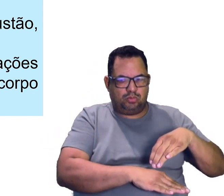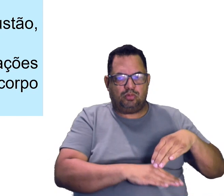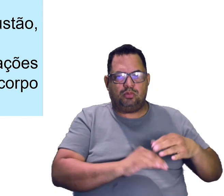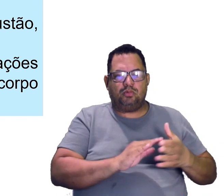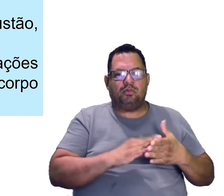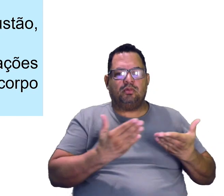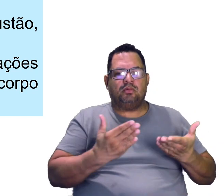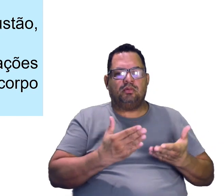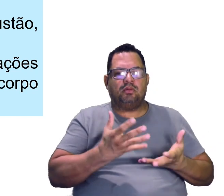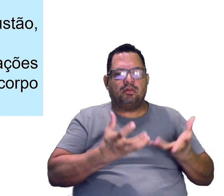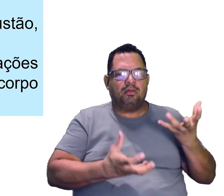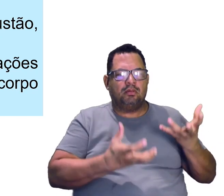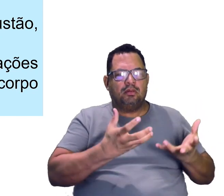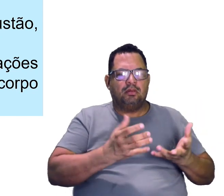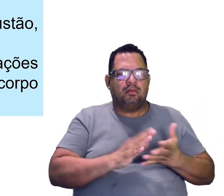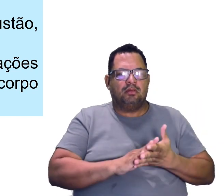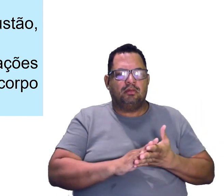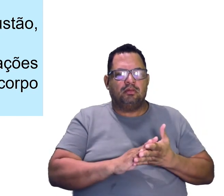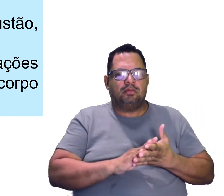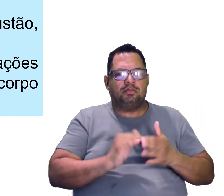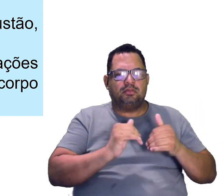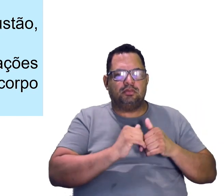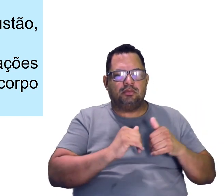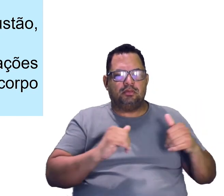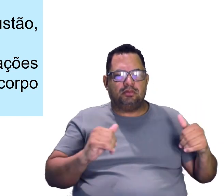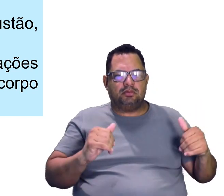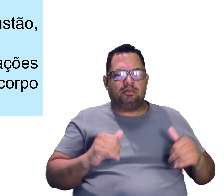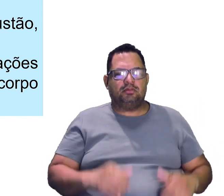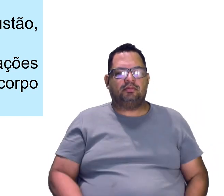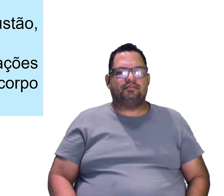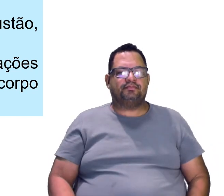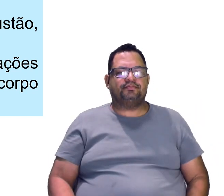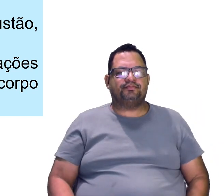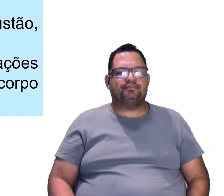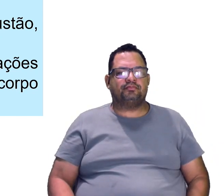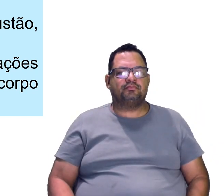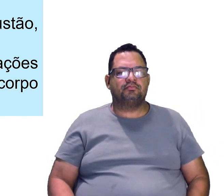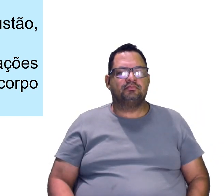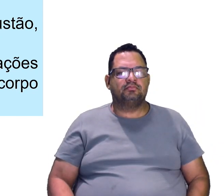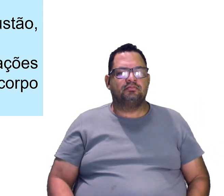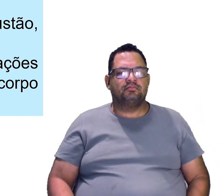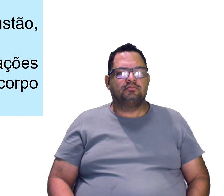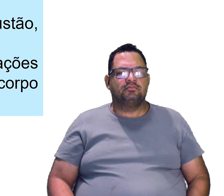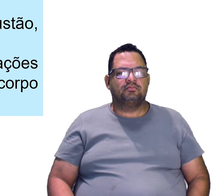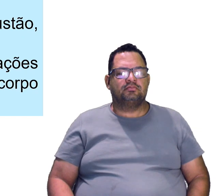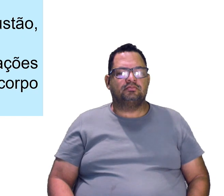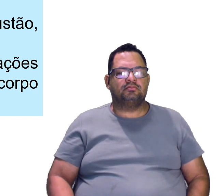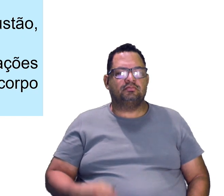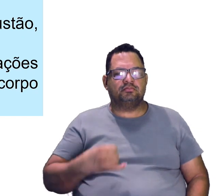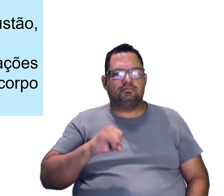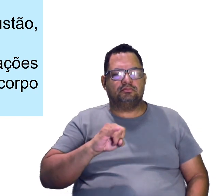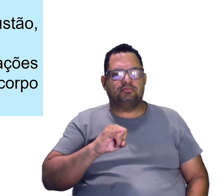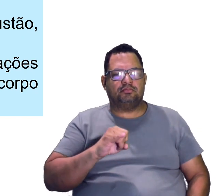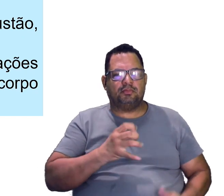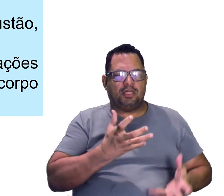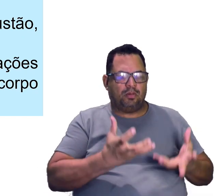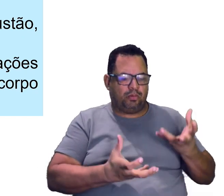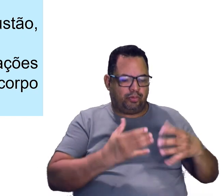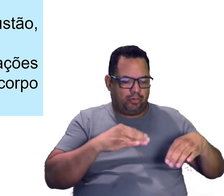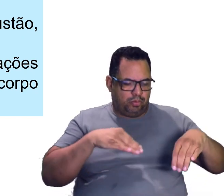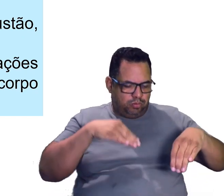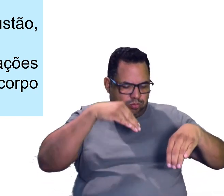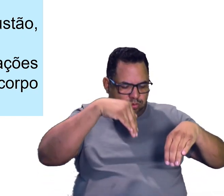social, vai ser lá isolada e vai ser queimada, quer dizer, cremada. Se ela for